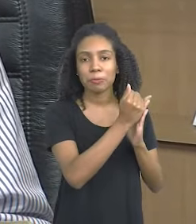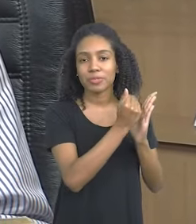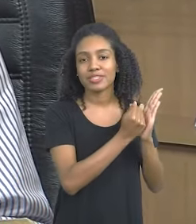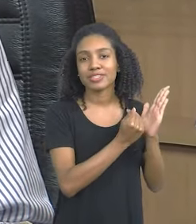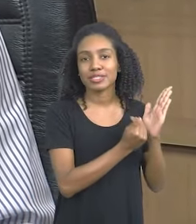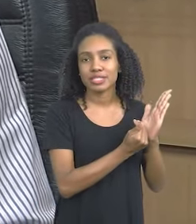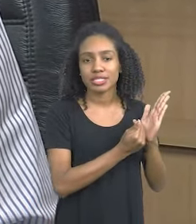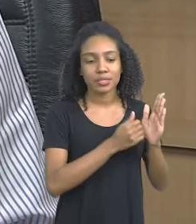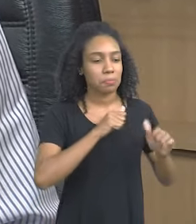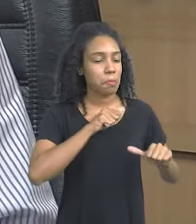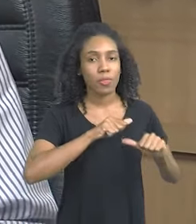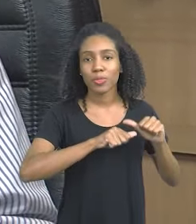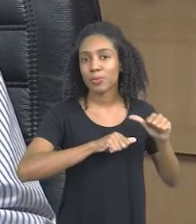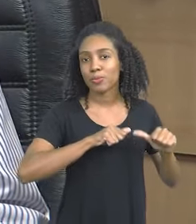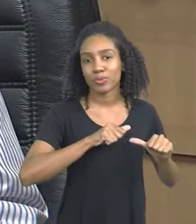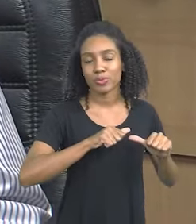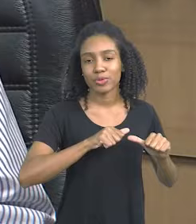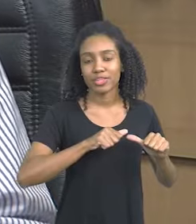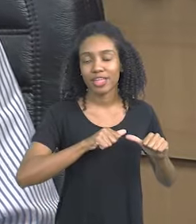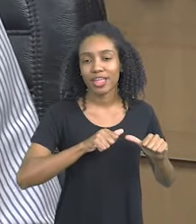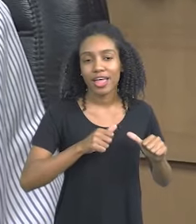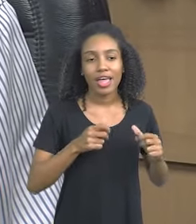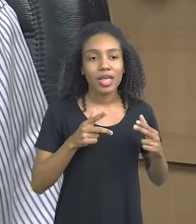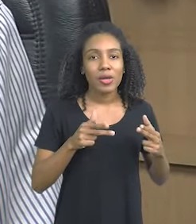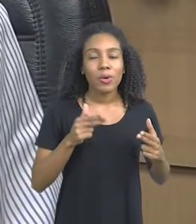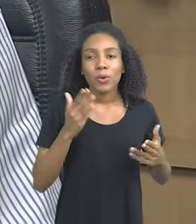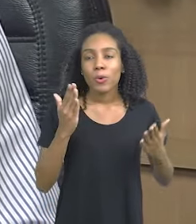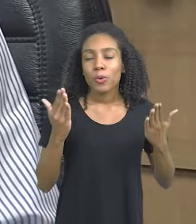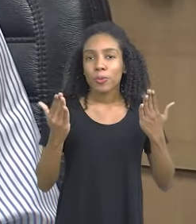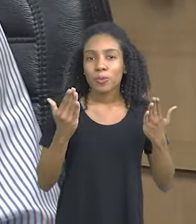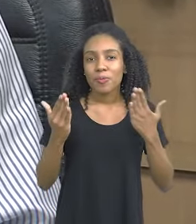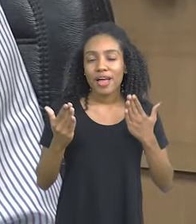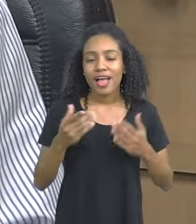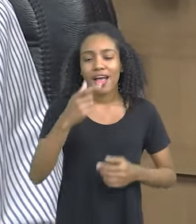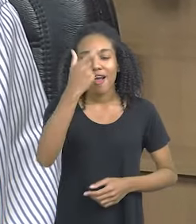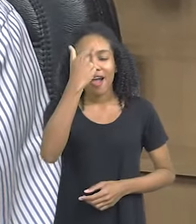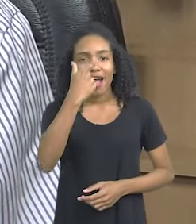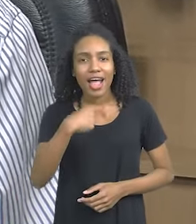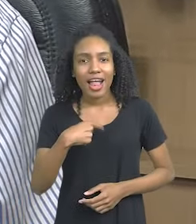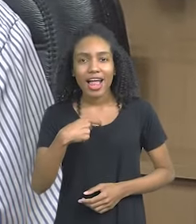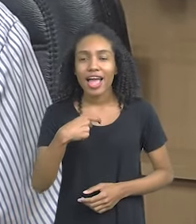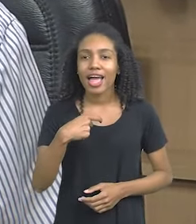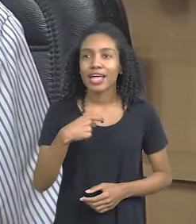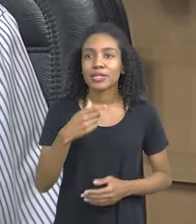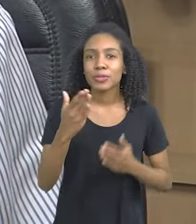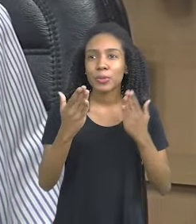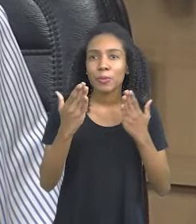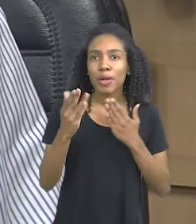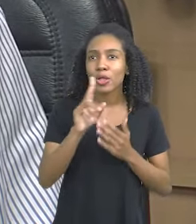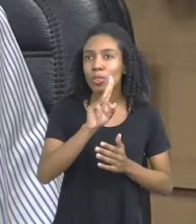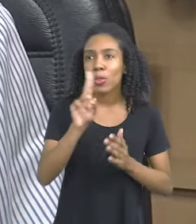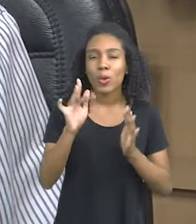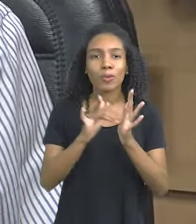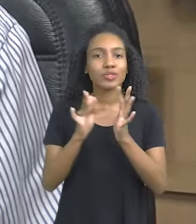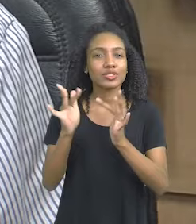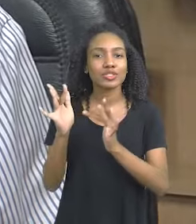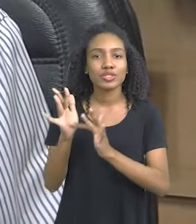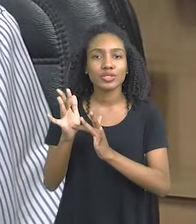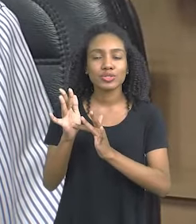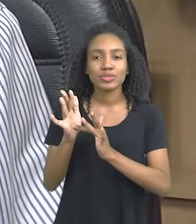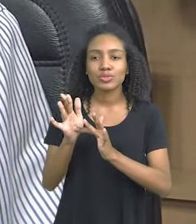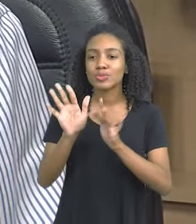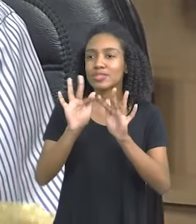É como o caráter, é como a moral, é como o nome de Jesus, é como